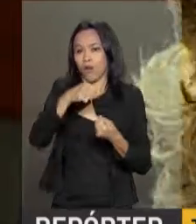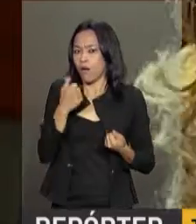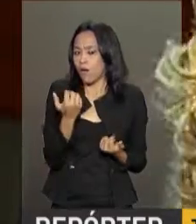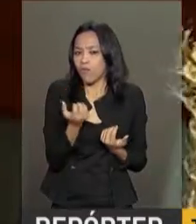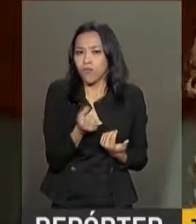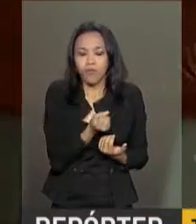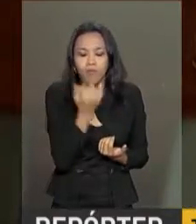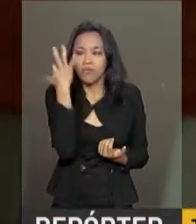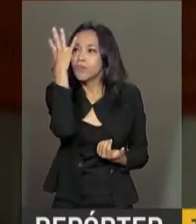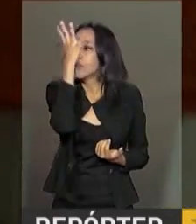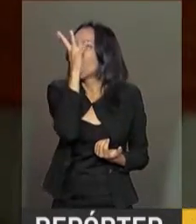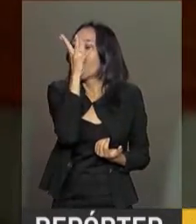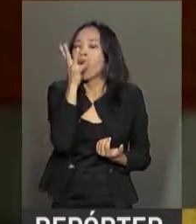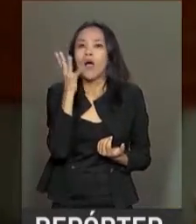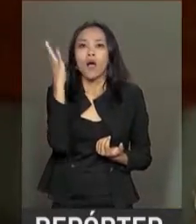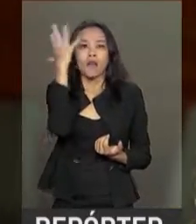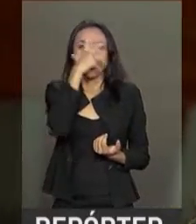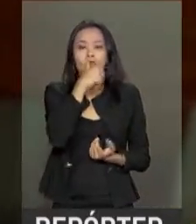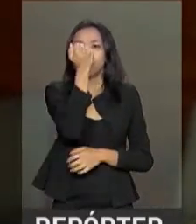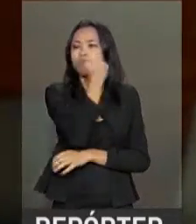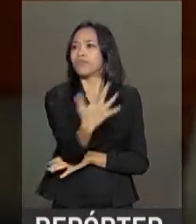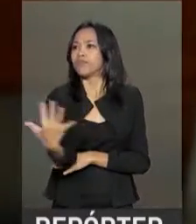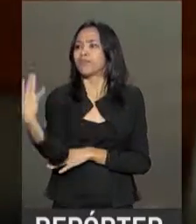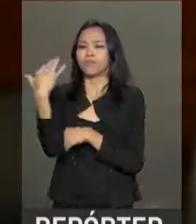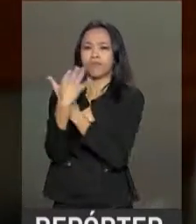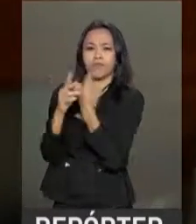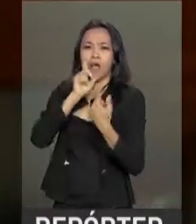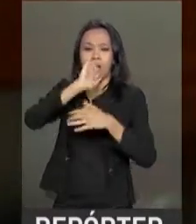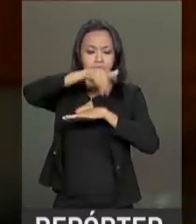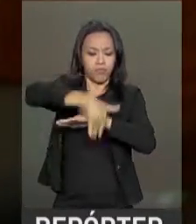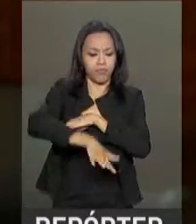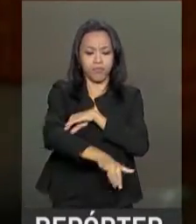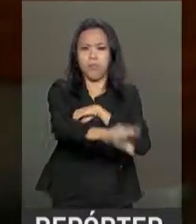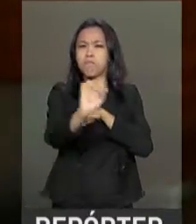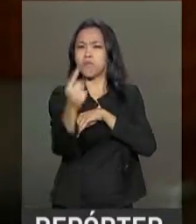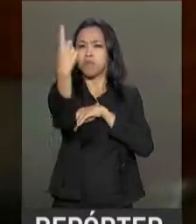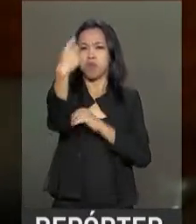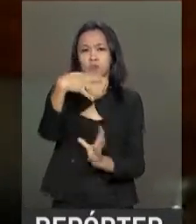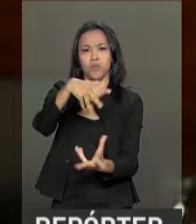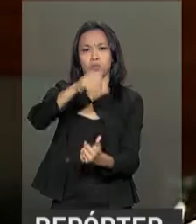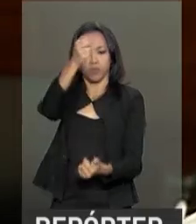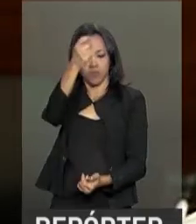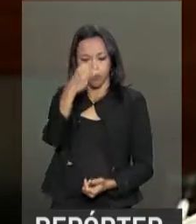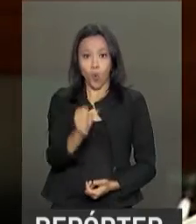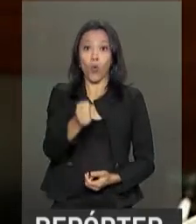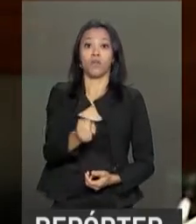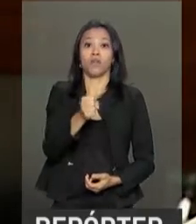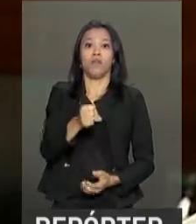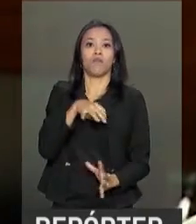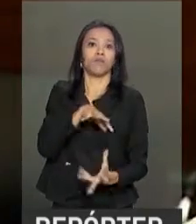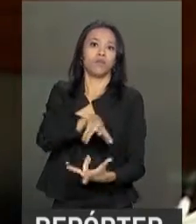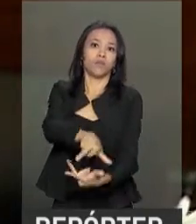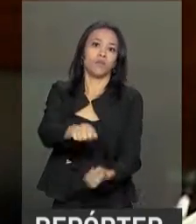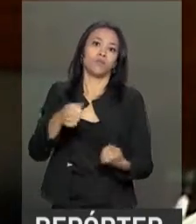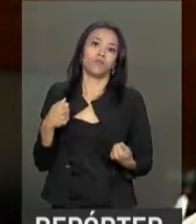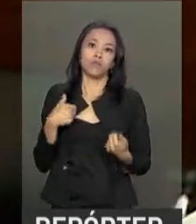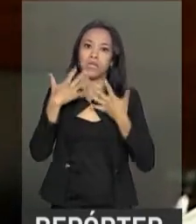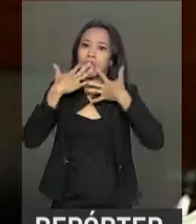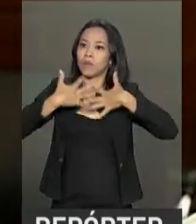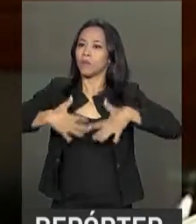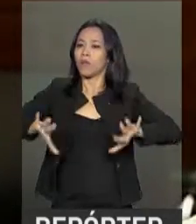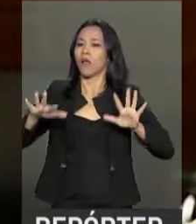de belezas naturais somos o primeiro no mundo somos o oitavo no mundo é em belezas culturais